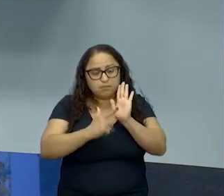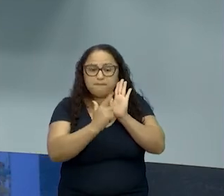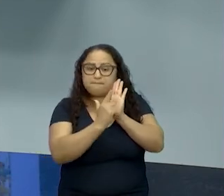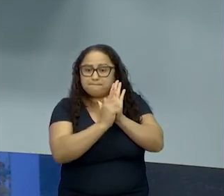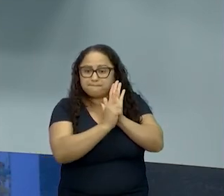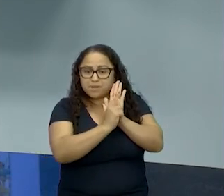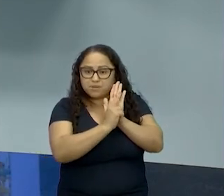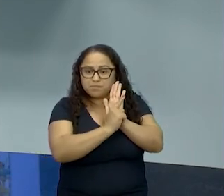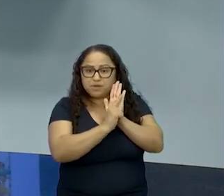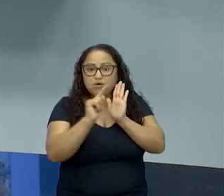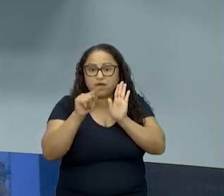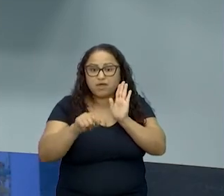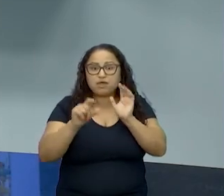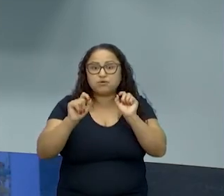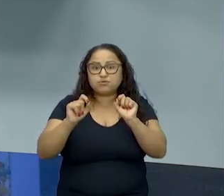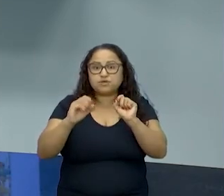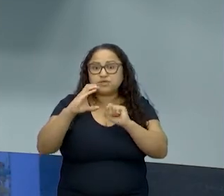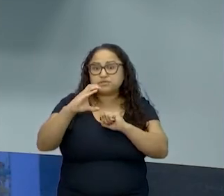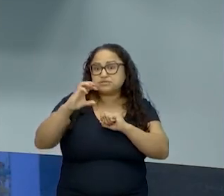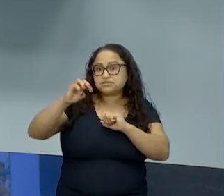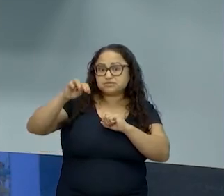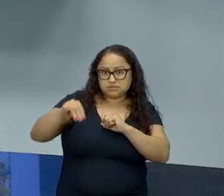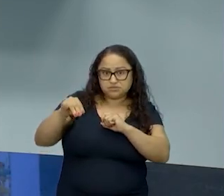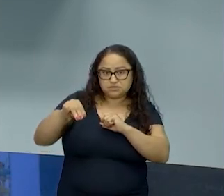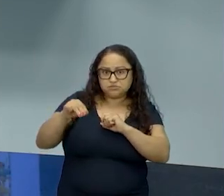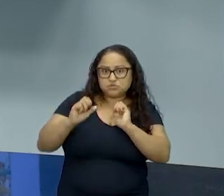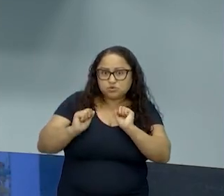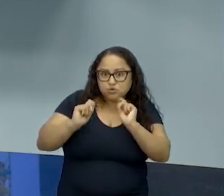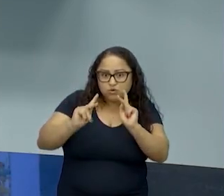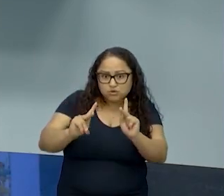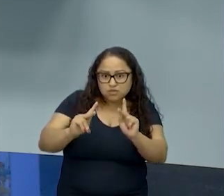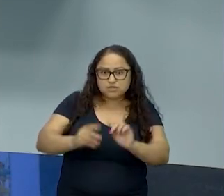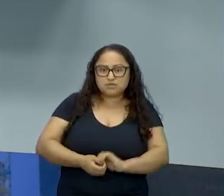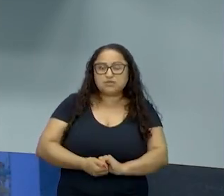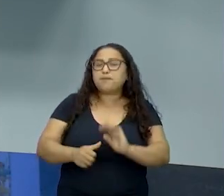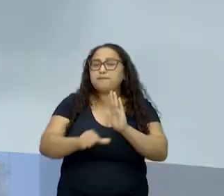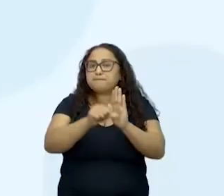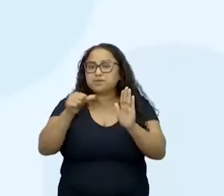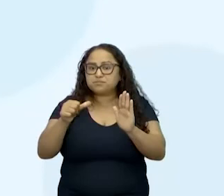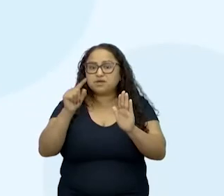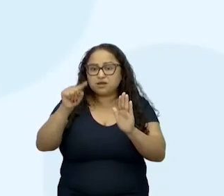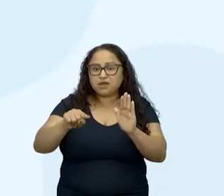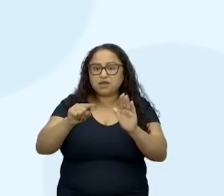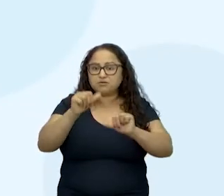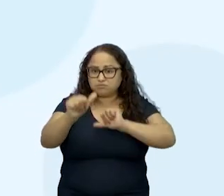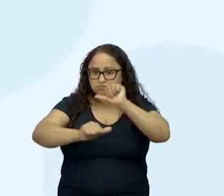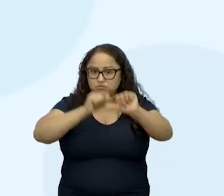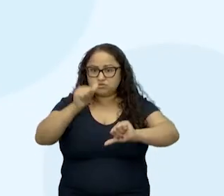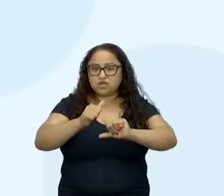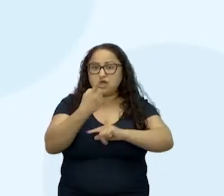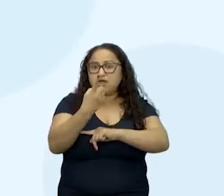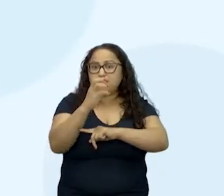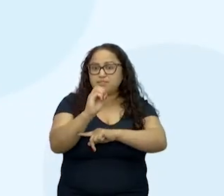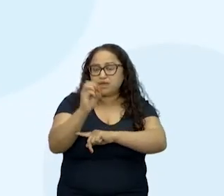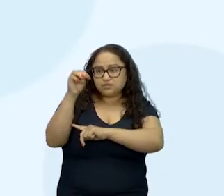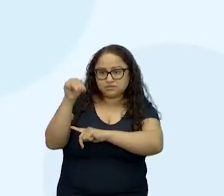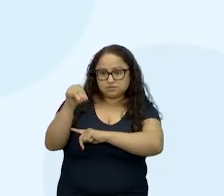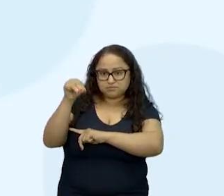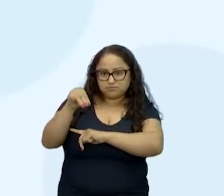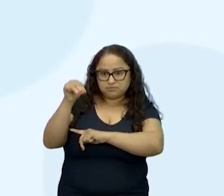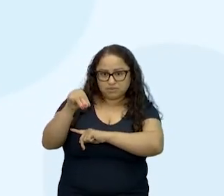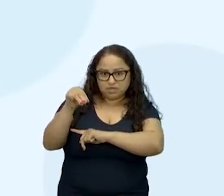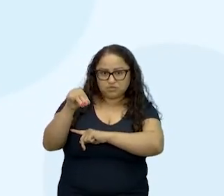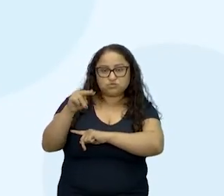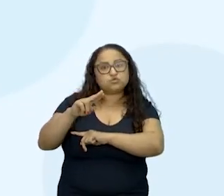de medida seria o centímetro, tá ok? Então, a primeira coisa é transformar o 10 metros